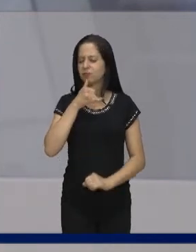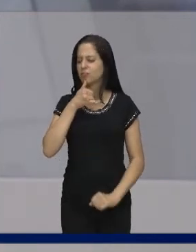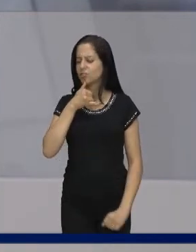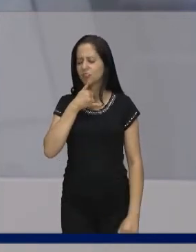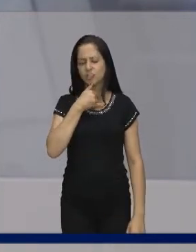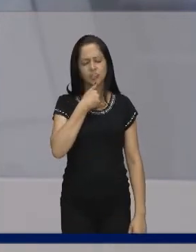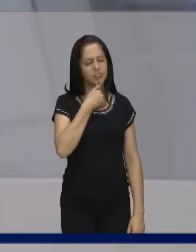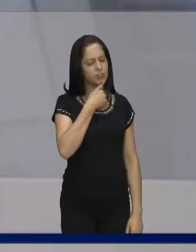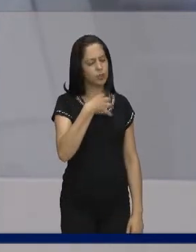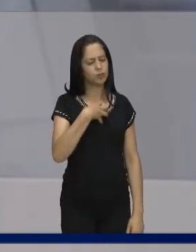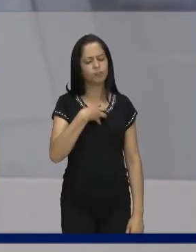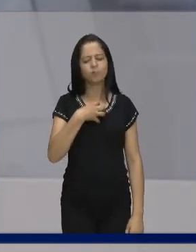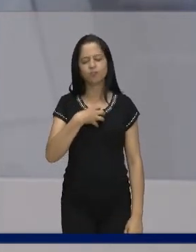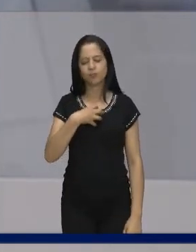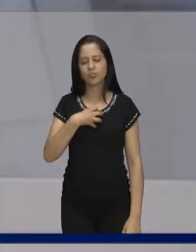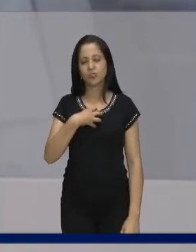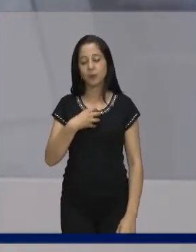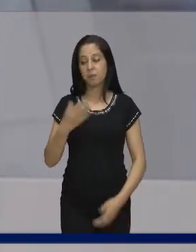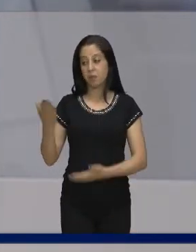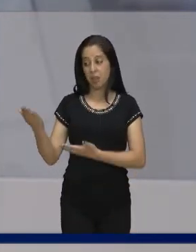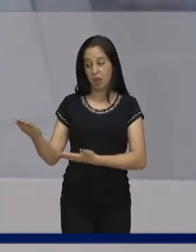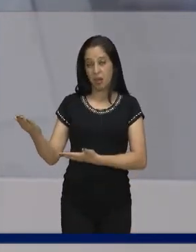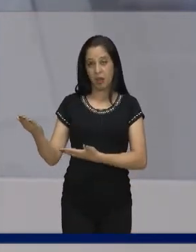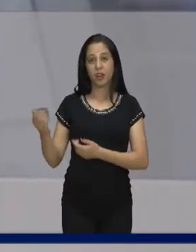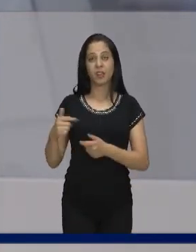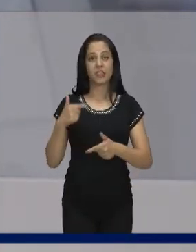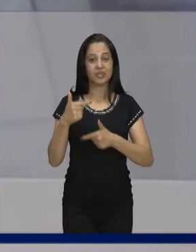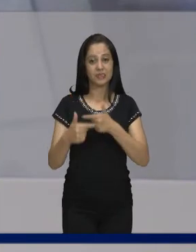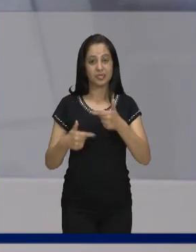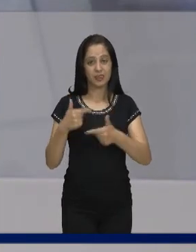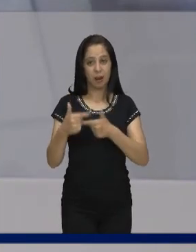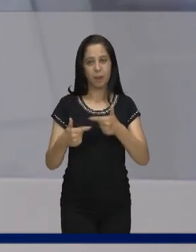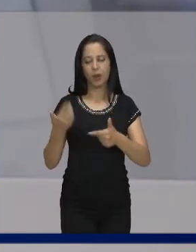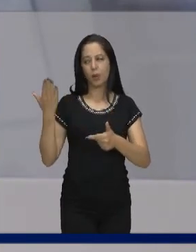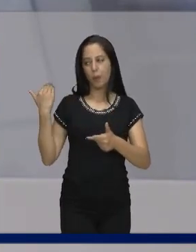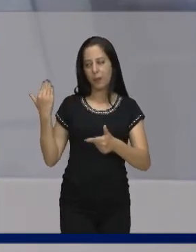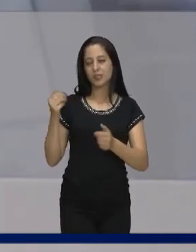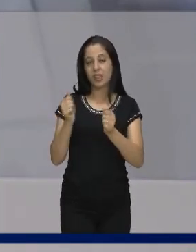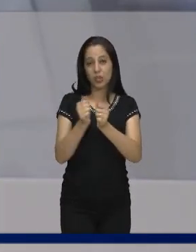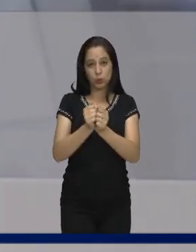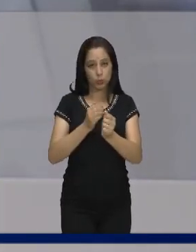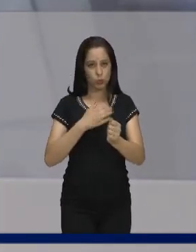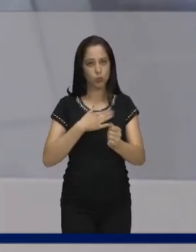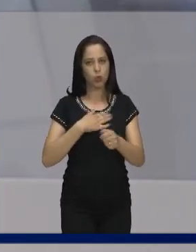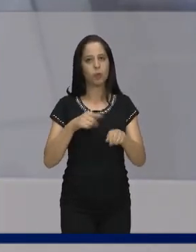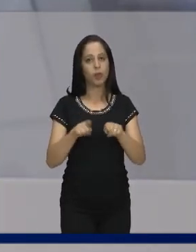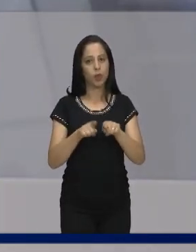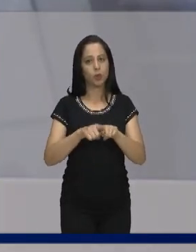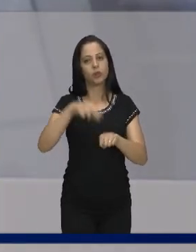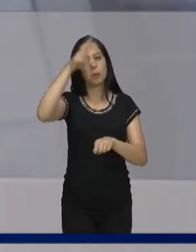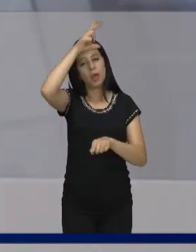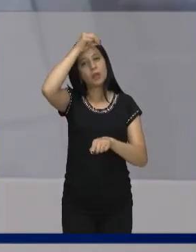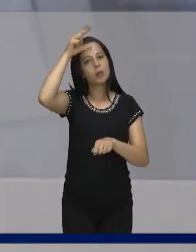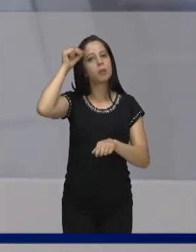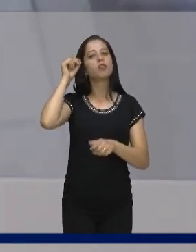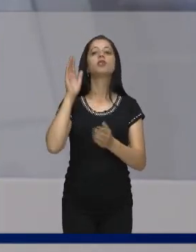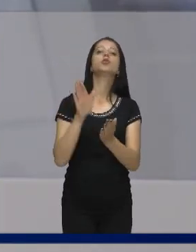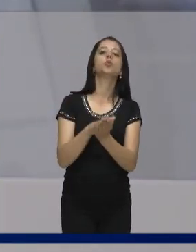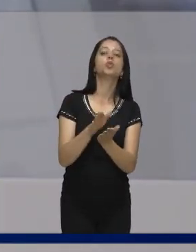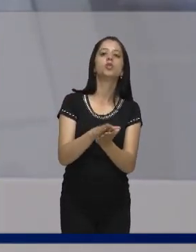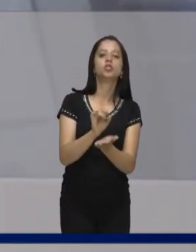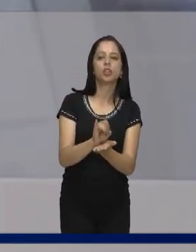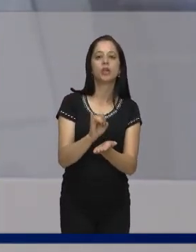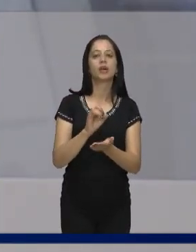entristeceu. Ele chegou a trabalhar uma época no meu gabinete, mas ele trabalhou na prefeitura de Jacareí como